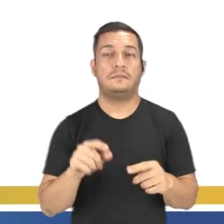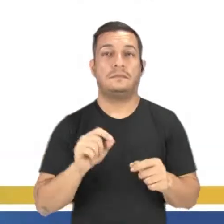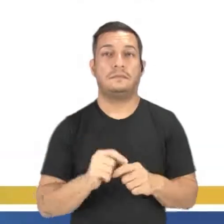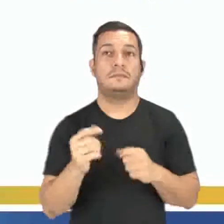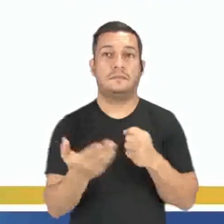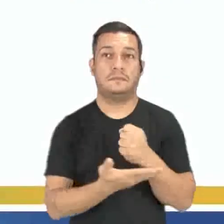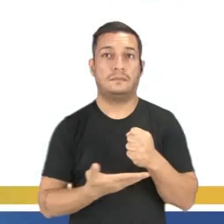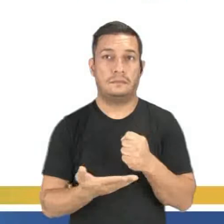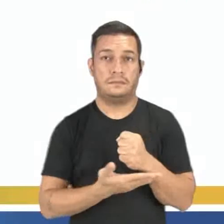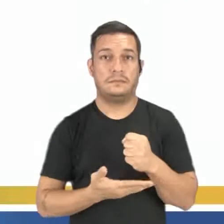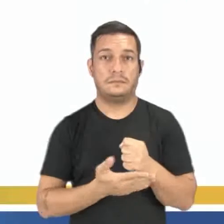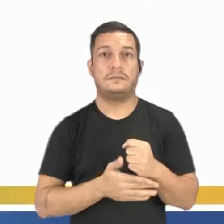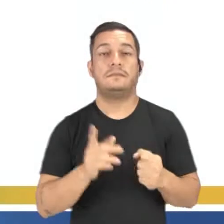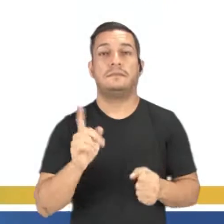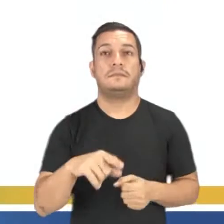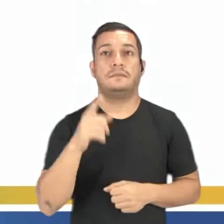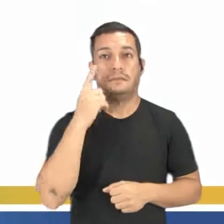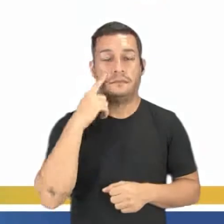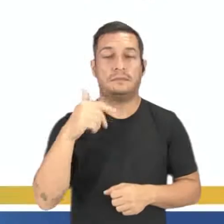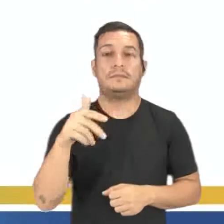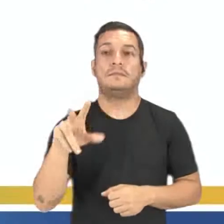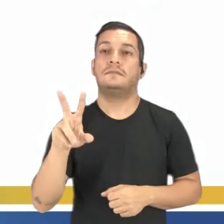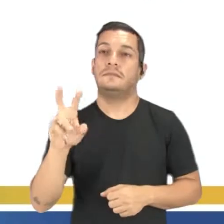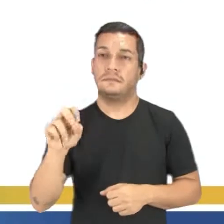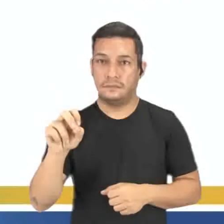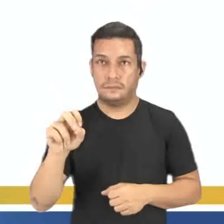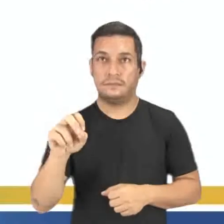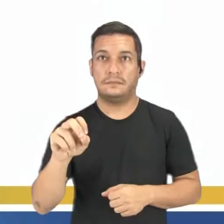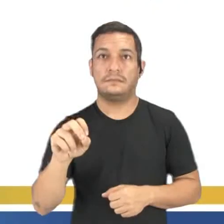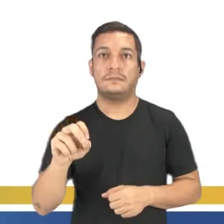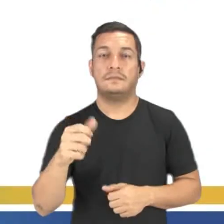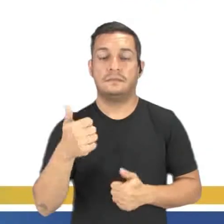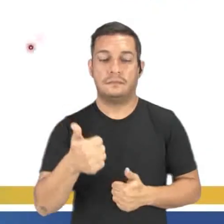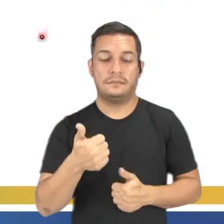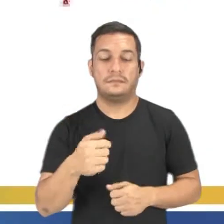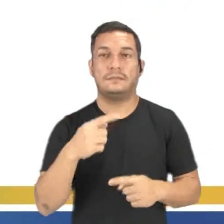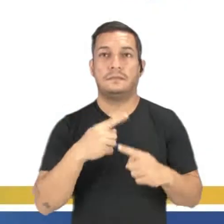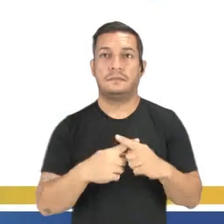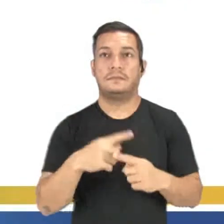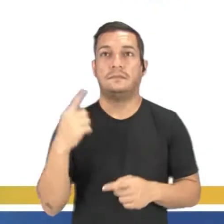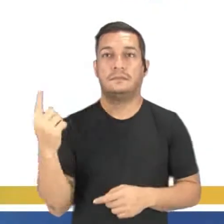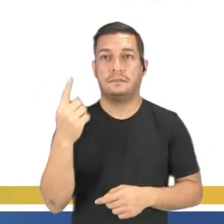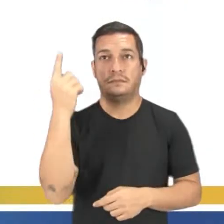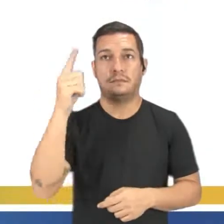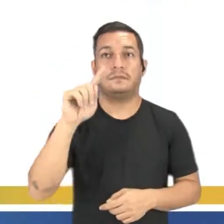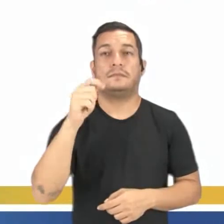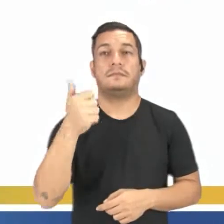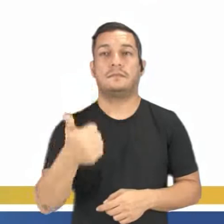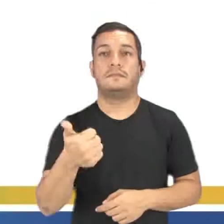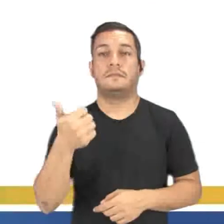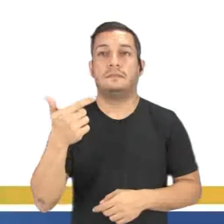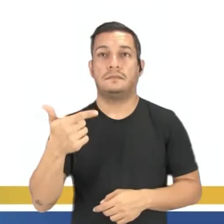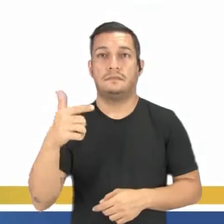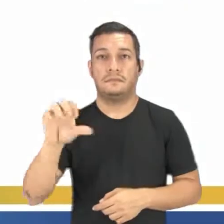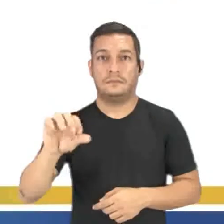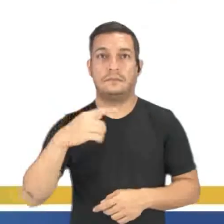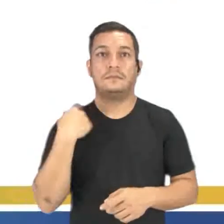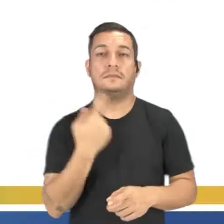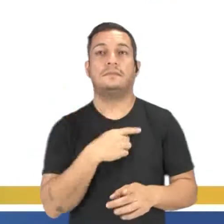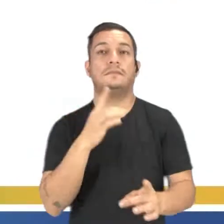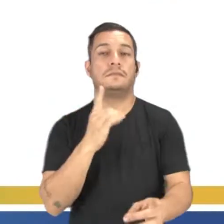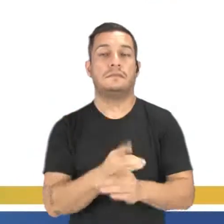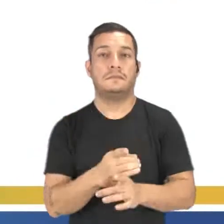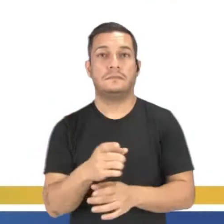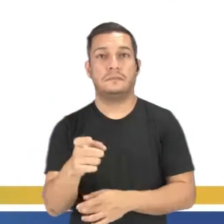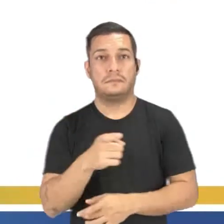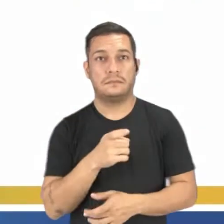faremos base, que no caso aqui é 150, certo? Vezes a altura, que foi a medida que acabamos de